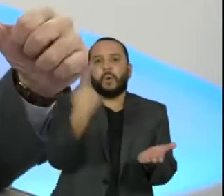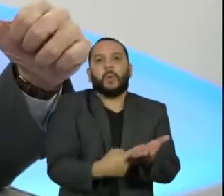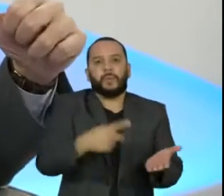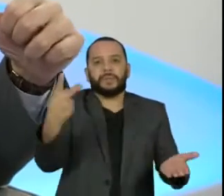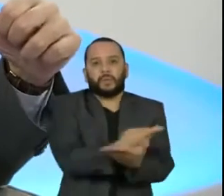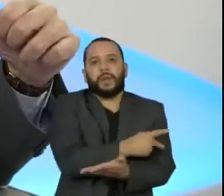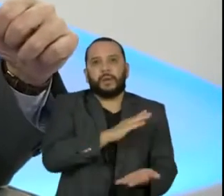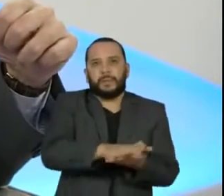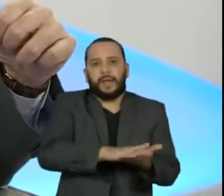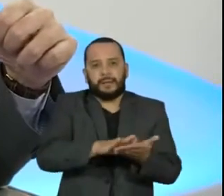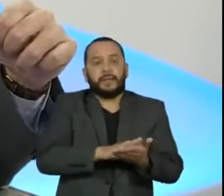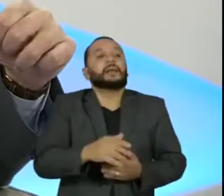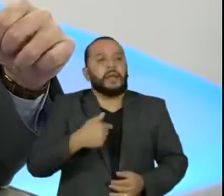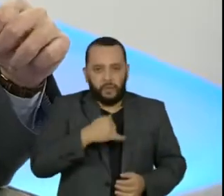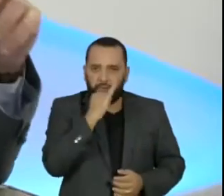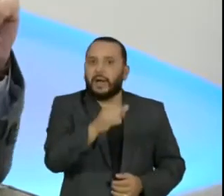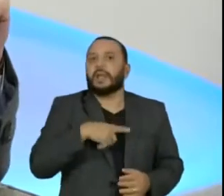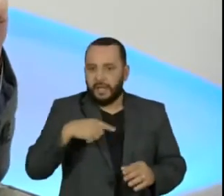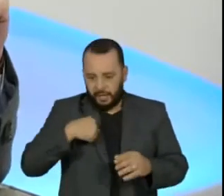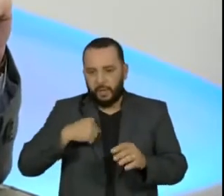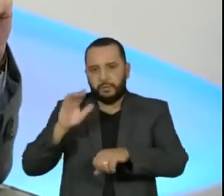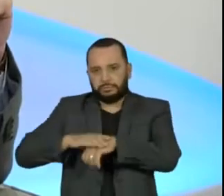Quando eu falei hospital de campanha,